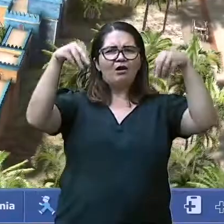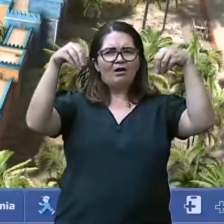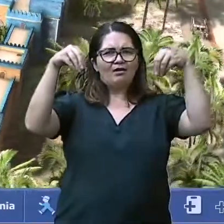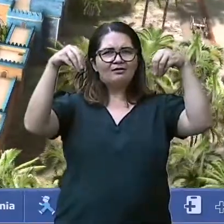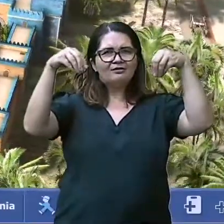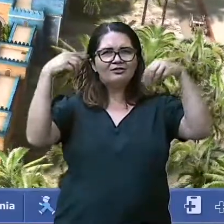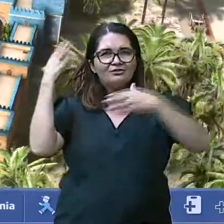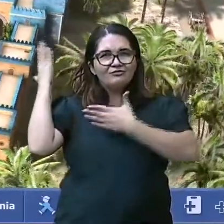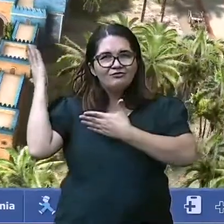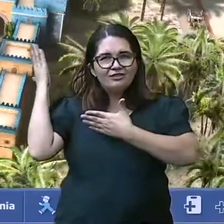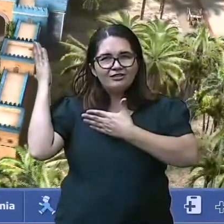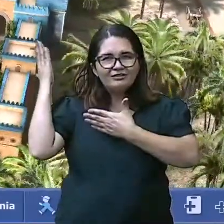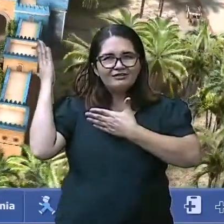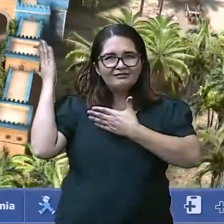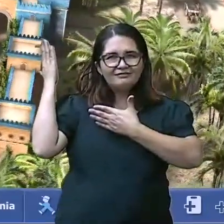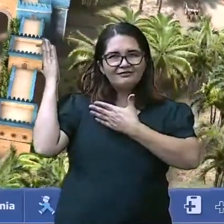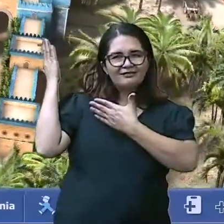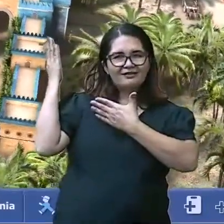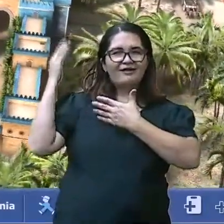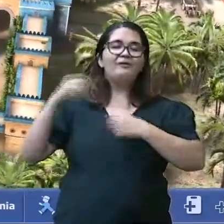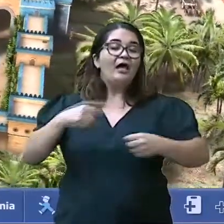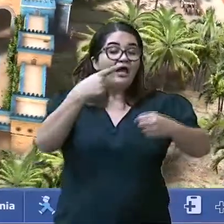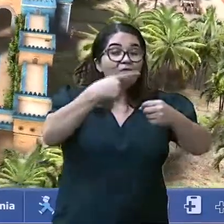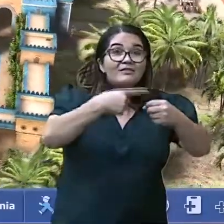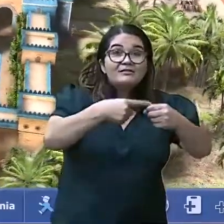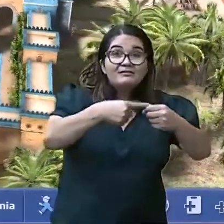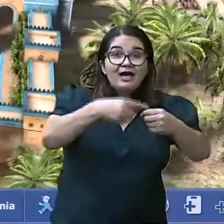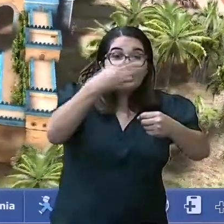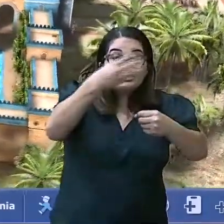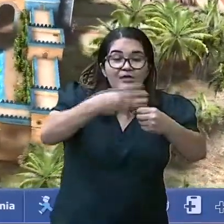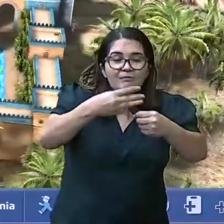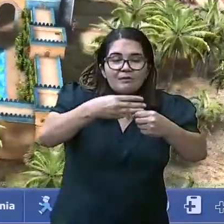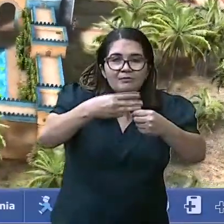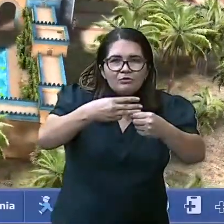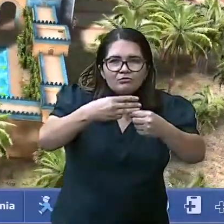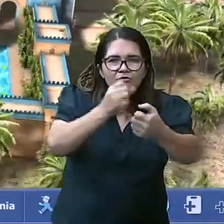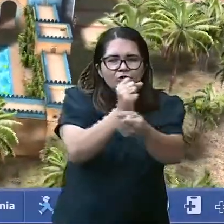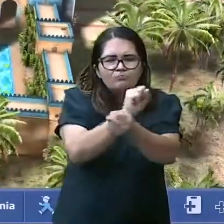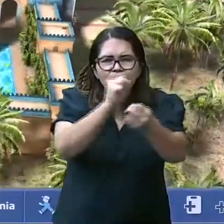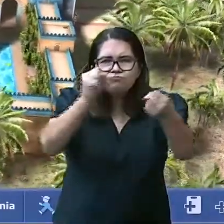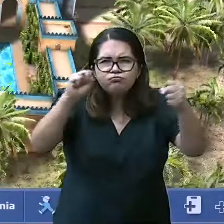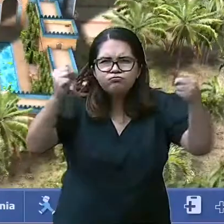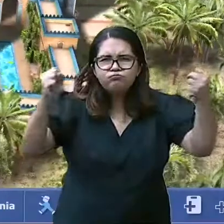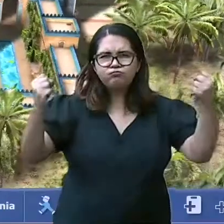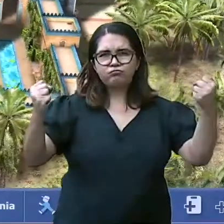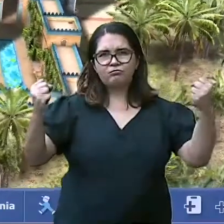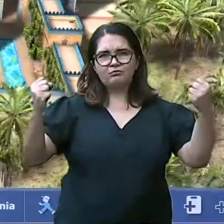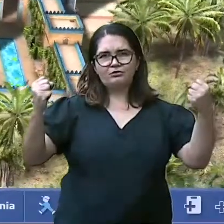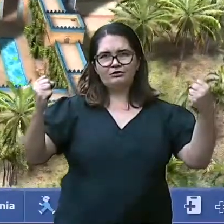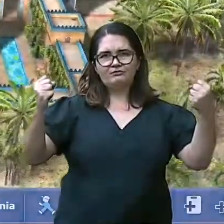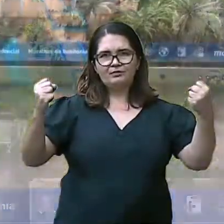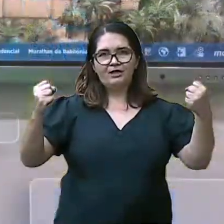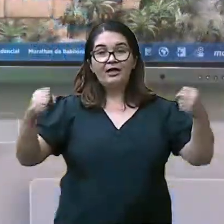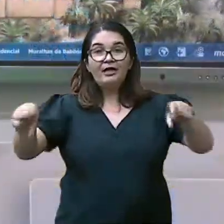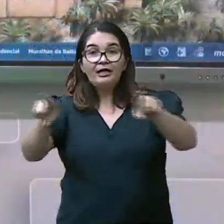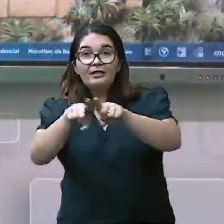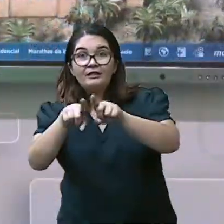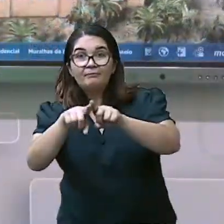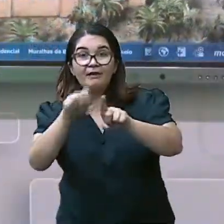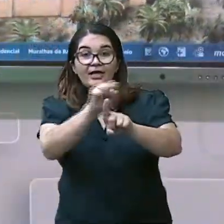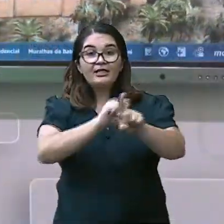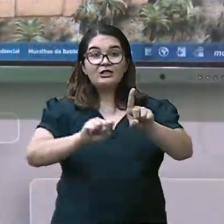uma grande cidade. E isso mostra que a cultura já estava